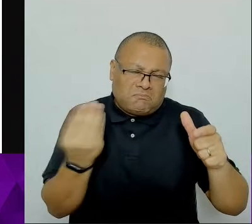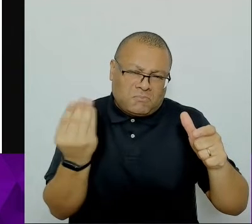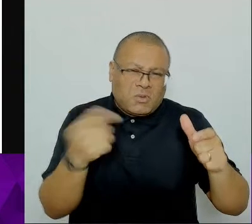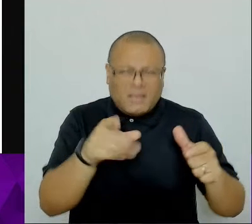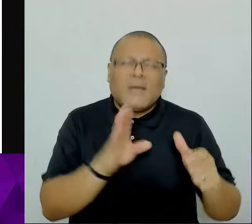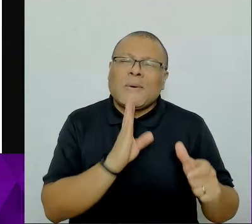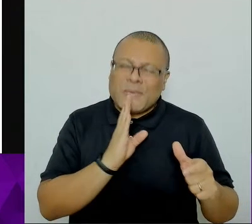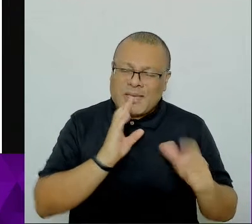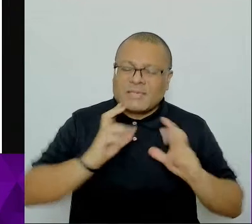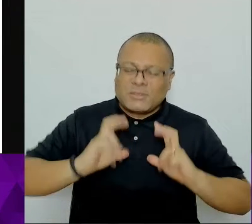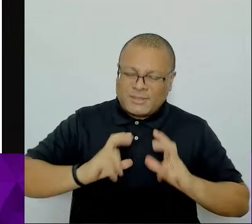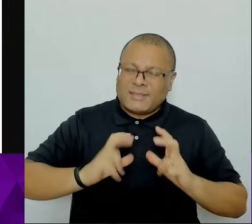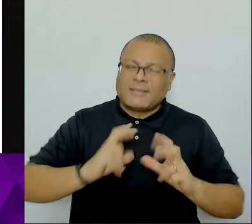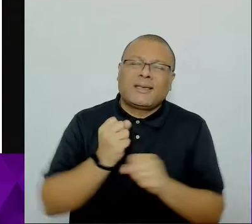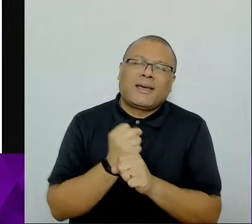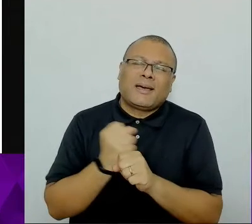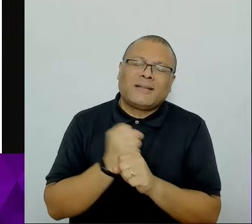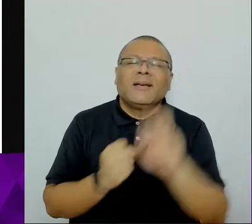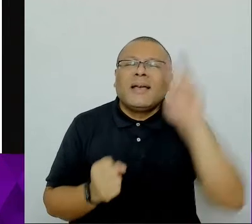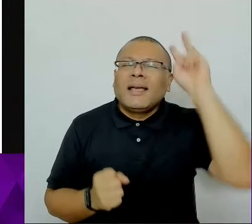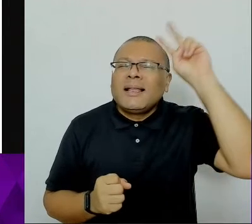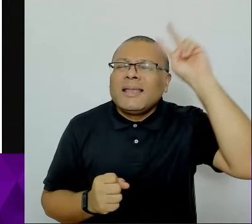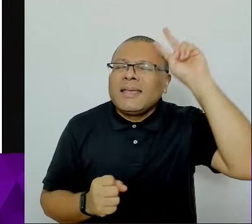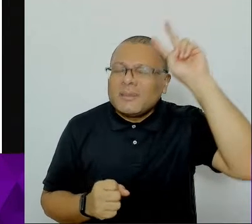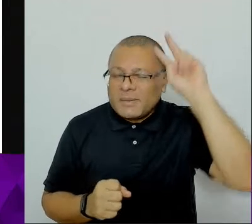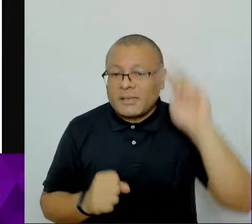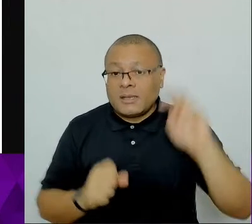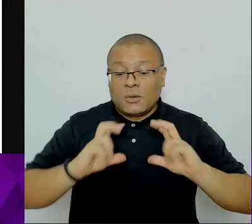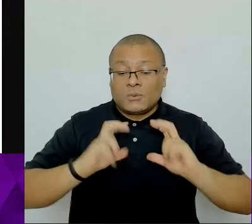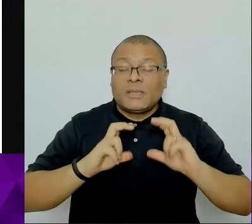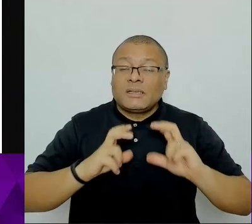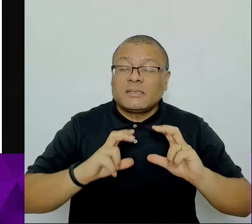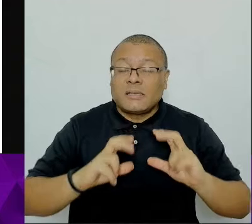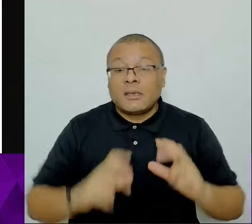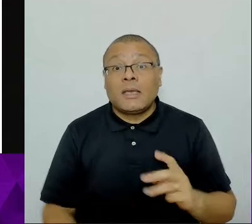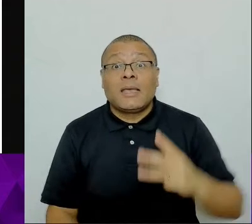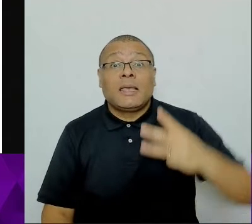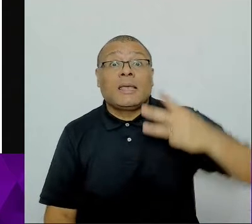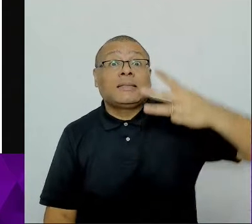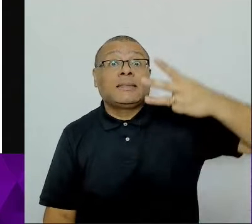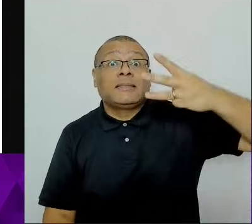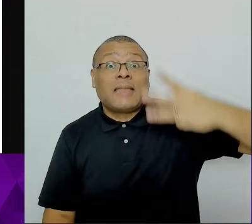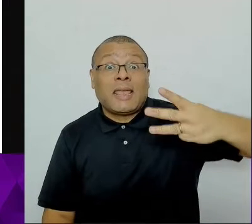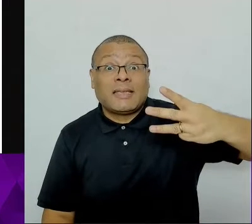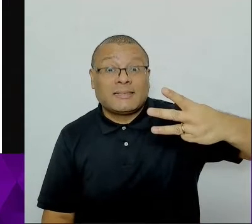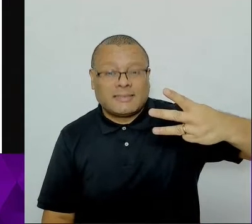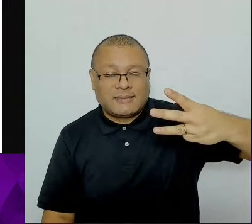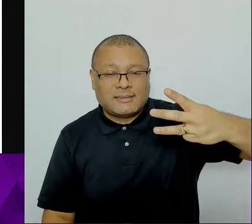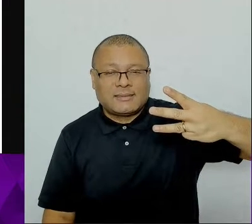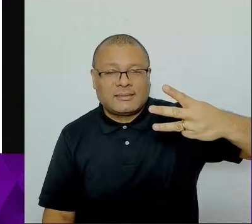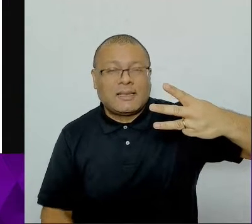há mais tempo, lembra que o TDC eram, por exemplo, durante muito tempo eram